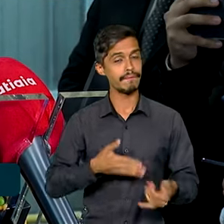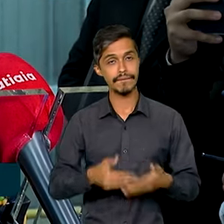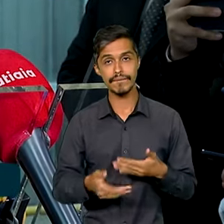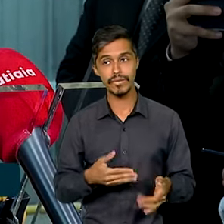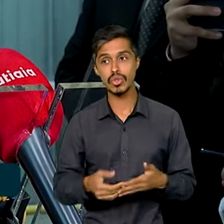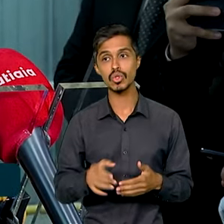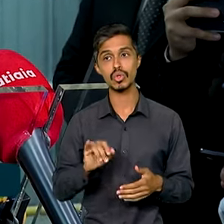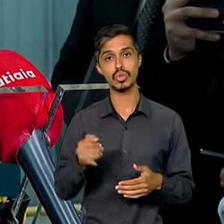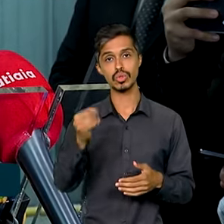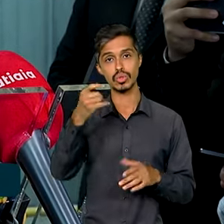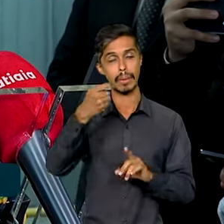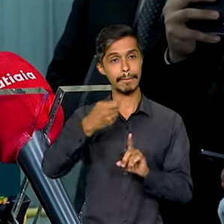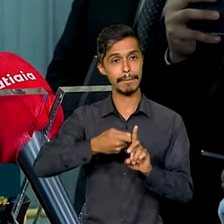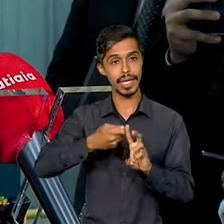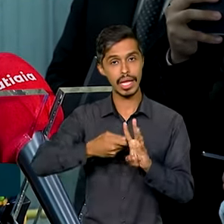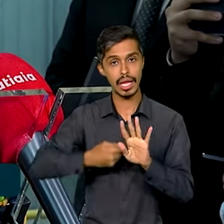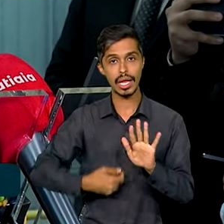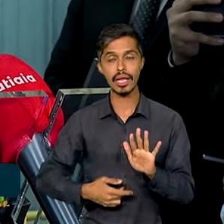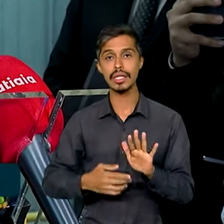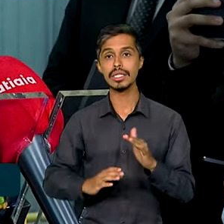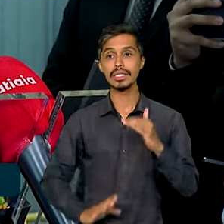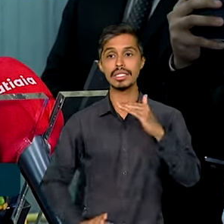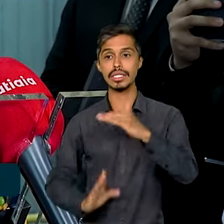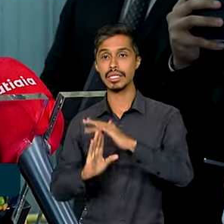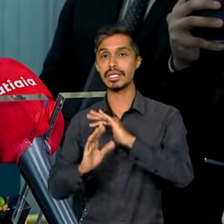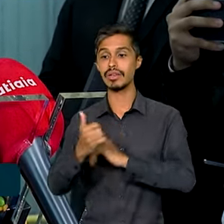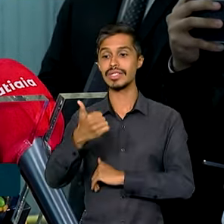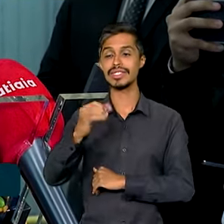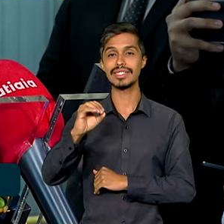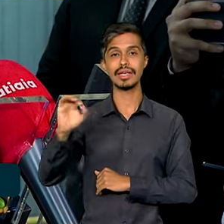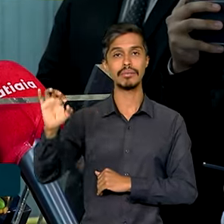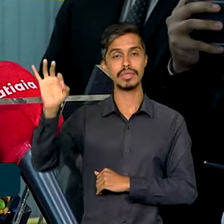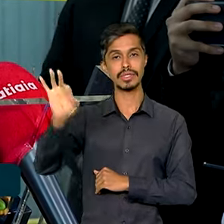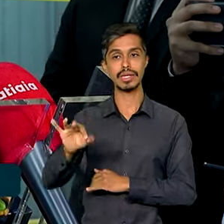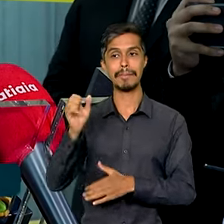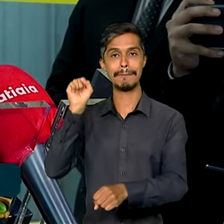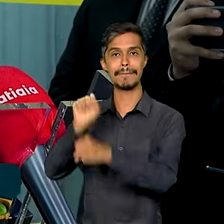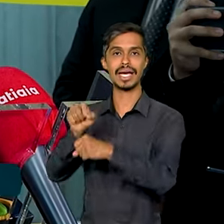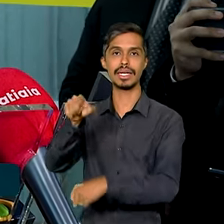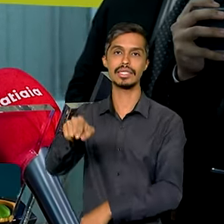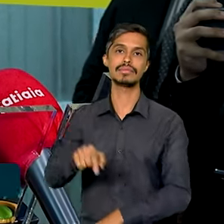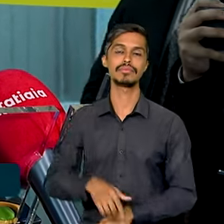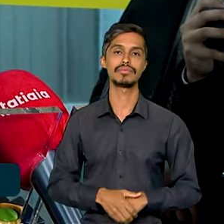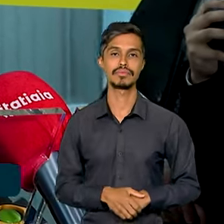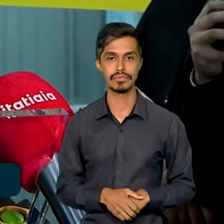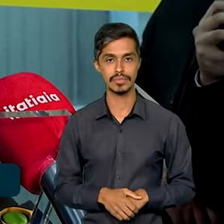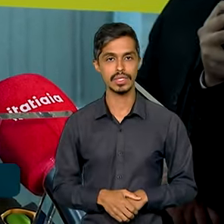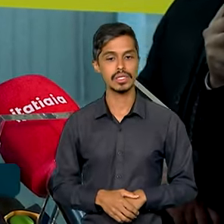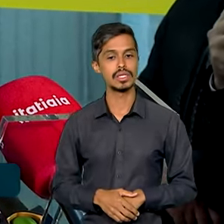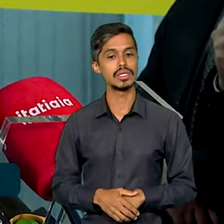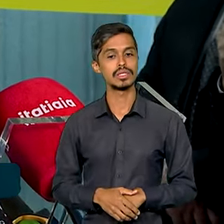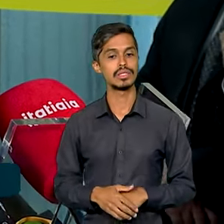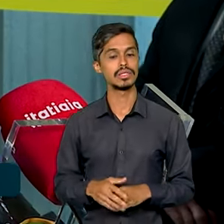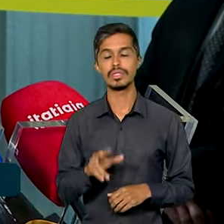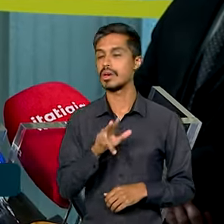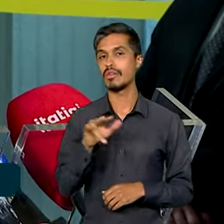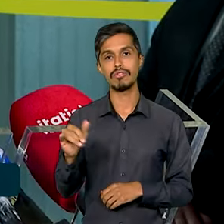independentemente do juro mensal, bateu em 100%, ele para ali. Ele não vai